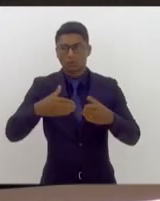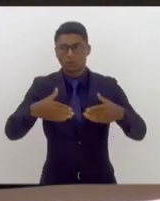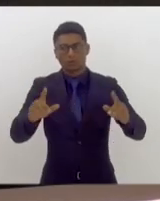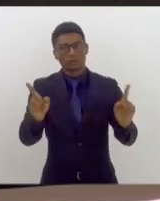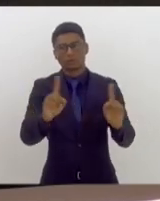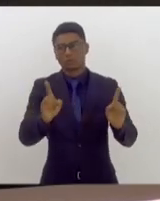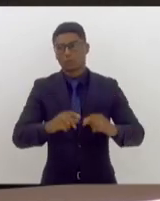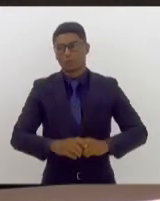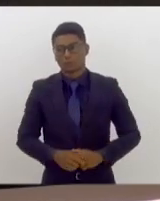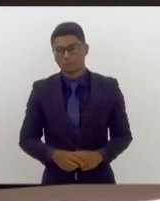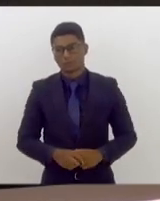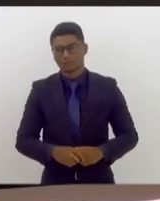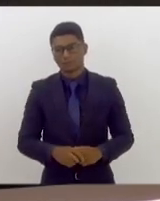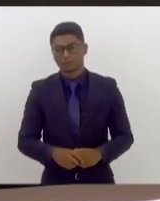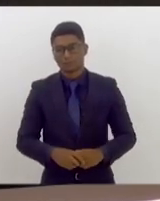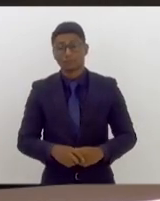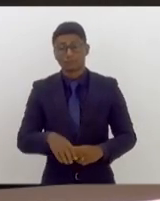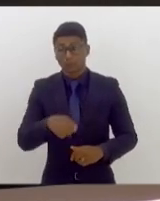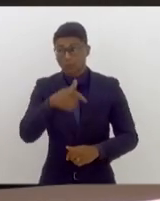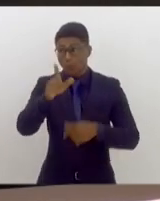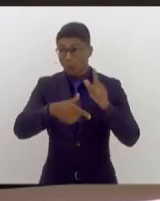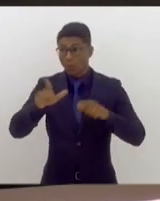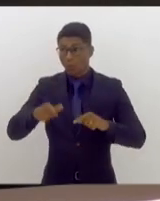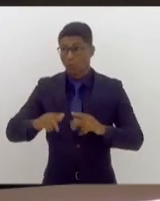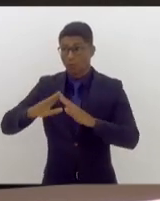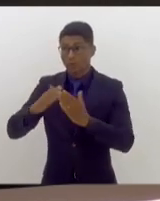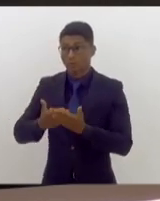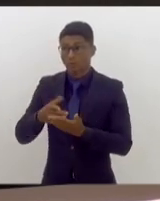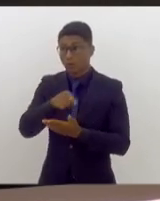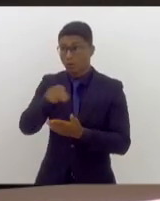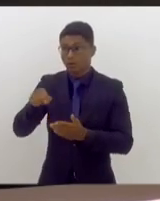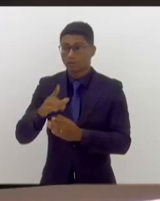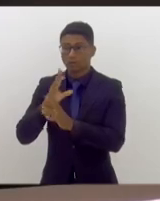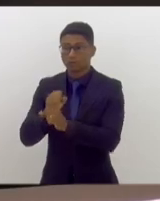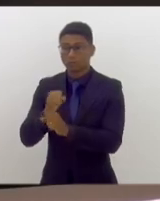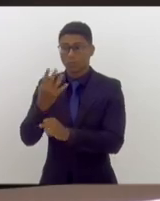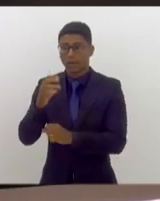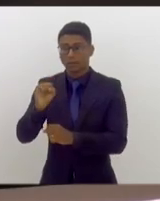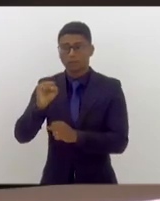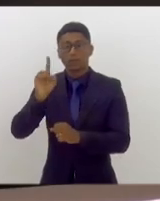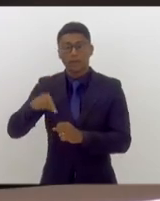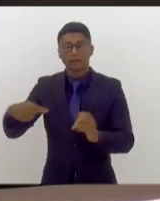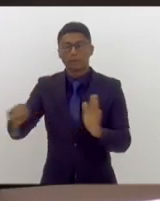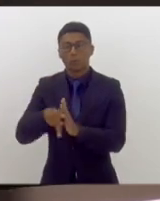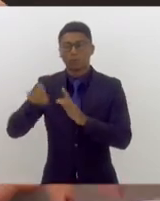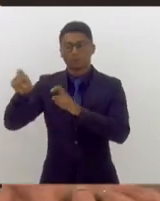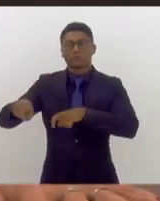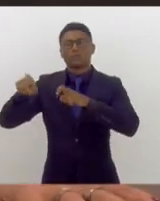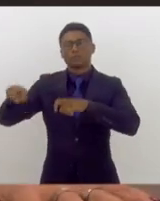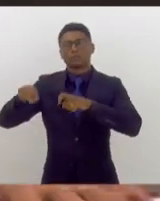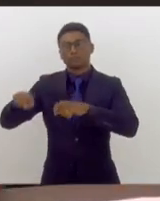demais, 48, são do interior. Aonde elas